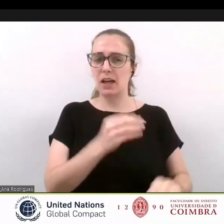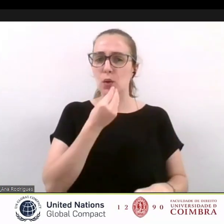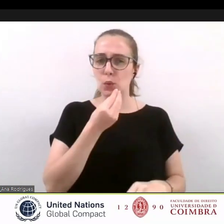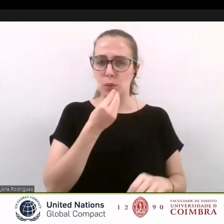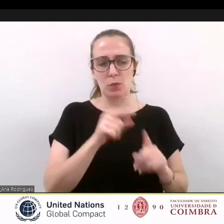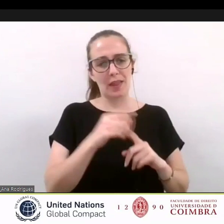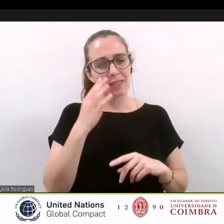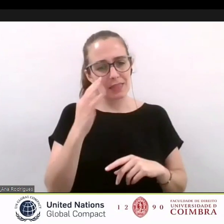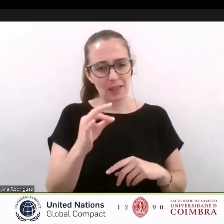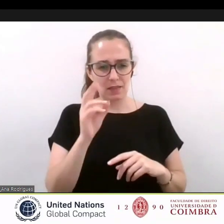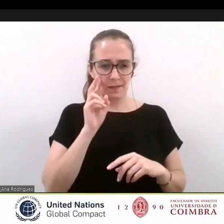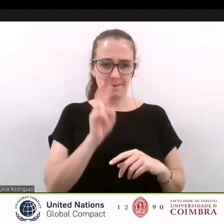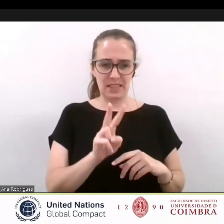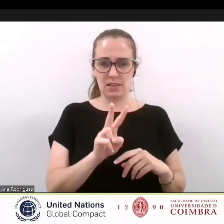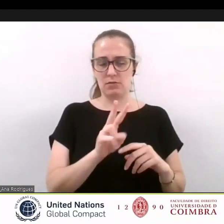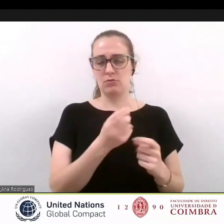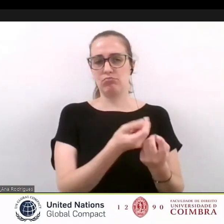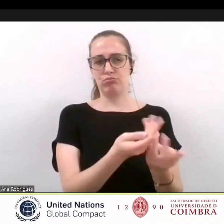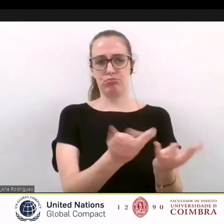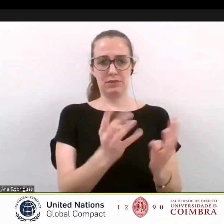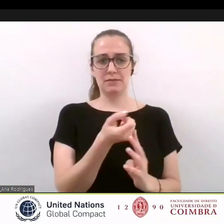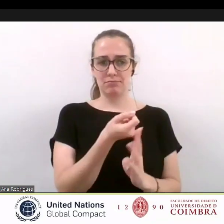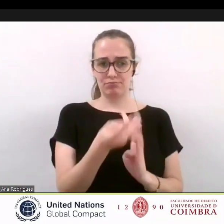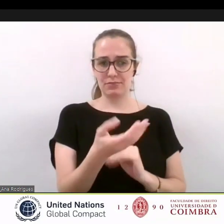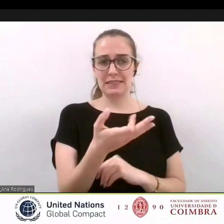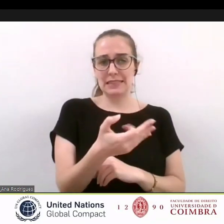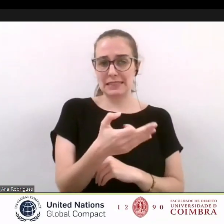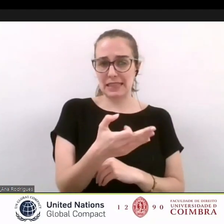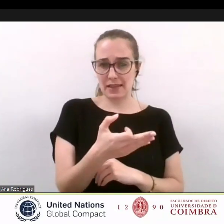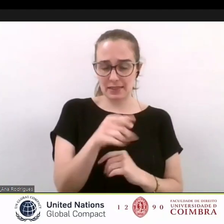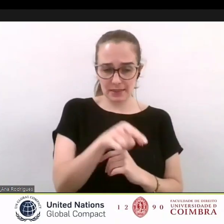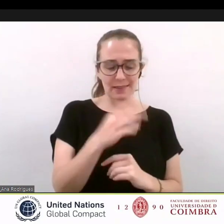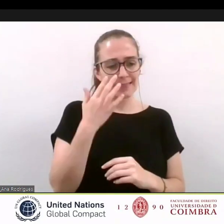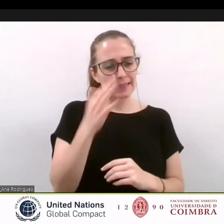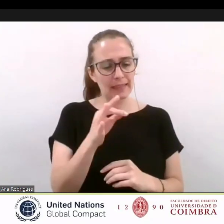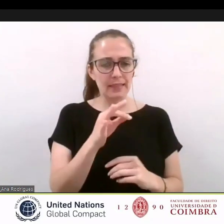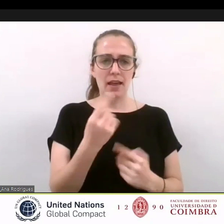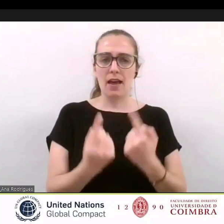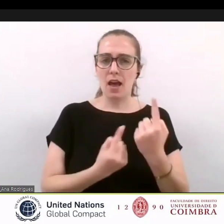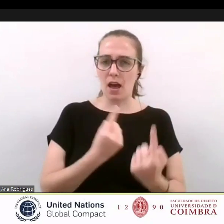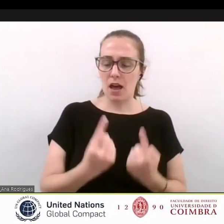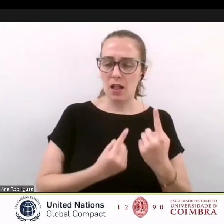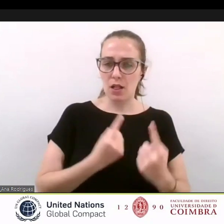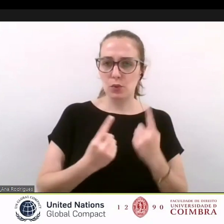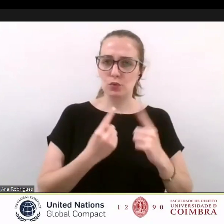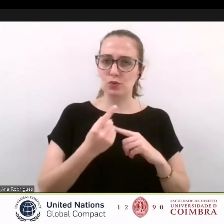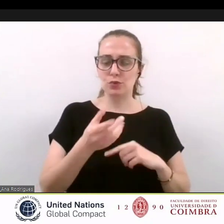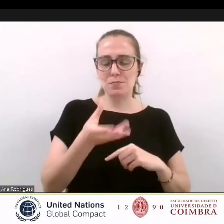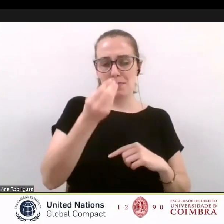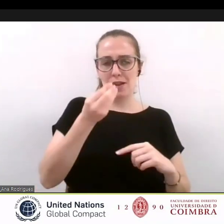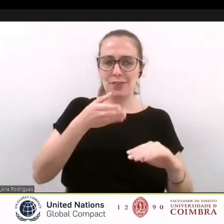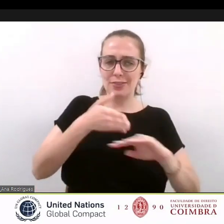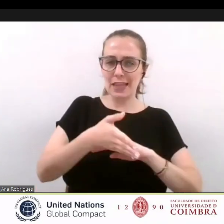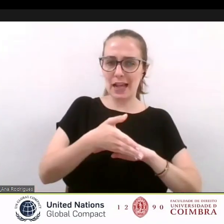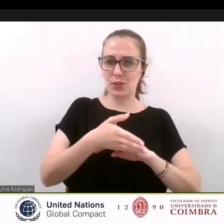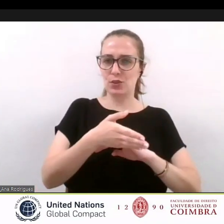especialização, olhar para aquela paleta de 17 ODS e selecionar aqueles que mais diretamente estão